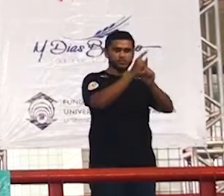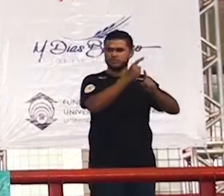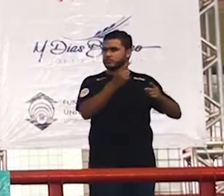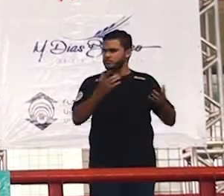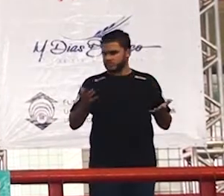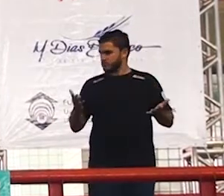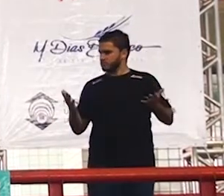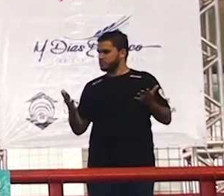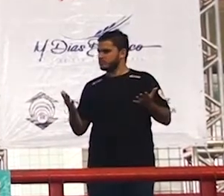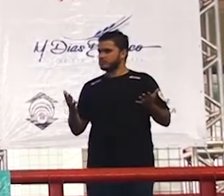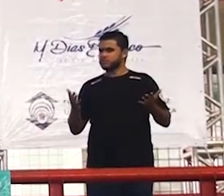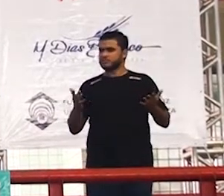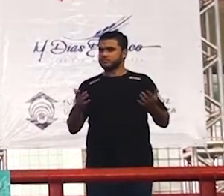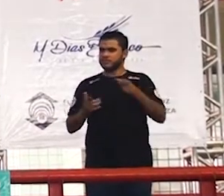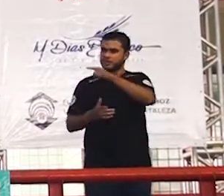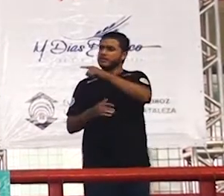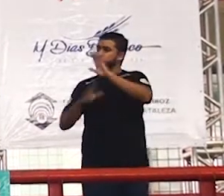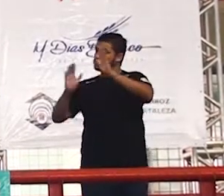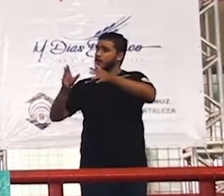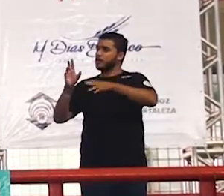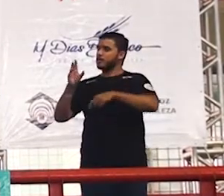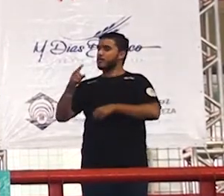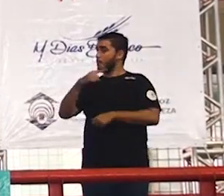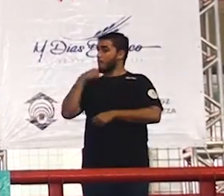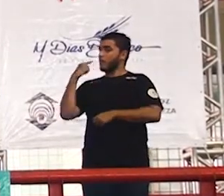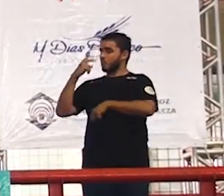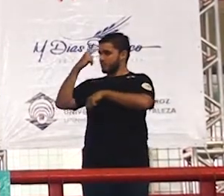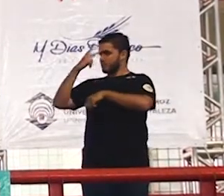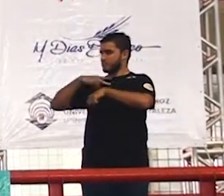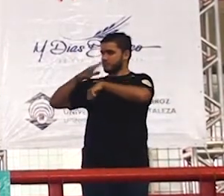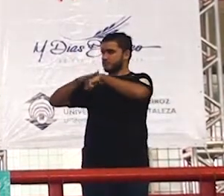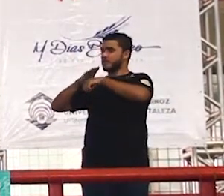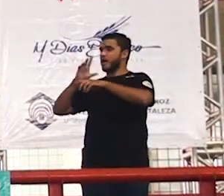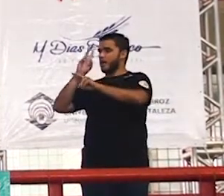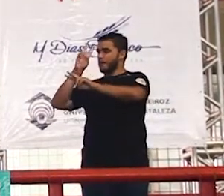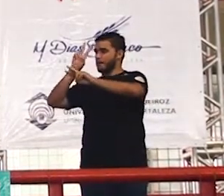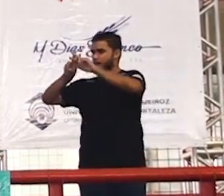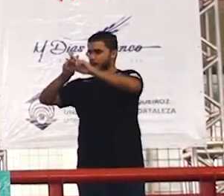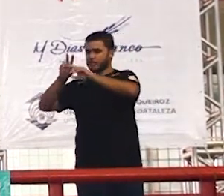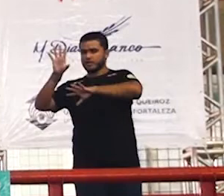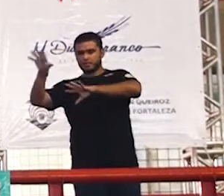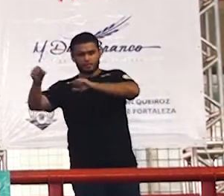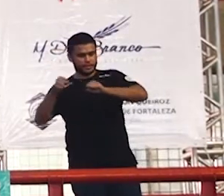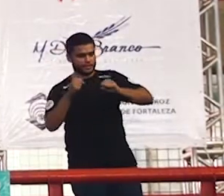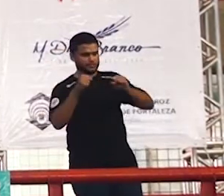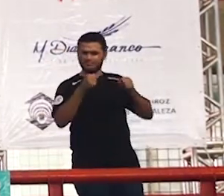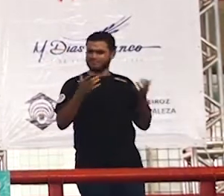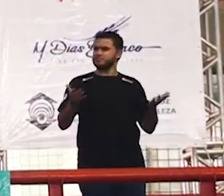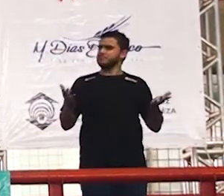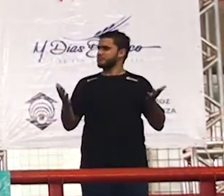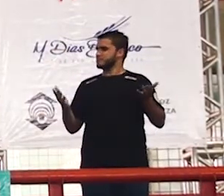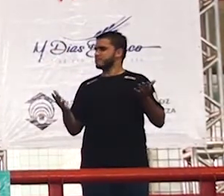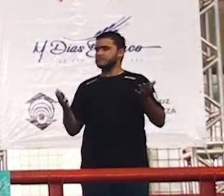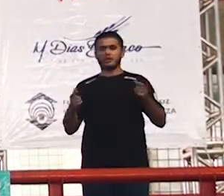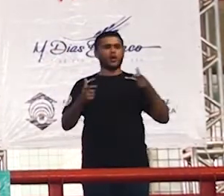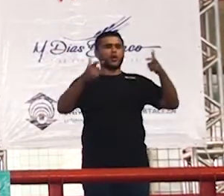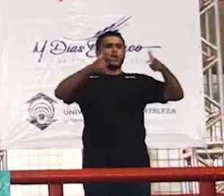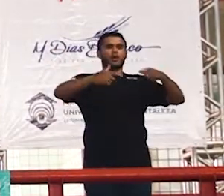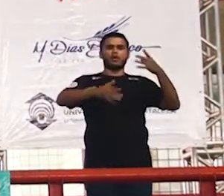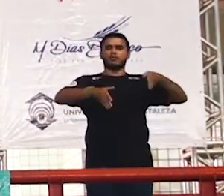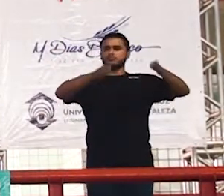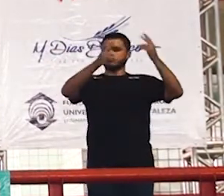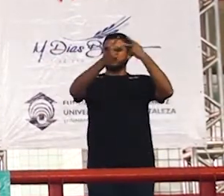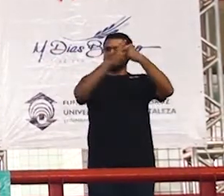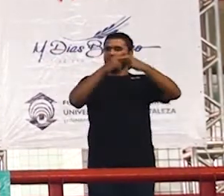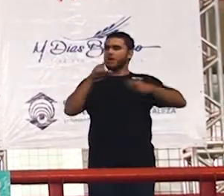foi preso por ter se matado e depois foi encontrado morto na cela. Como é que pode? O